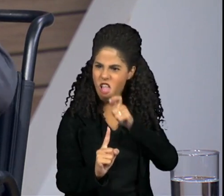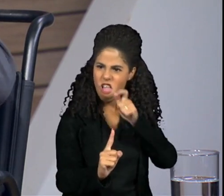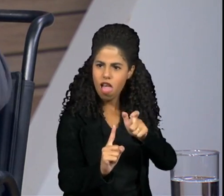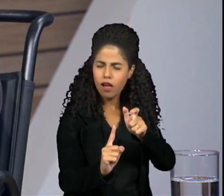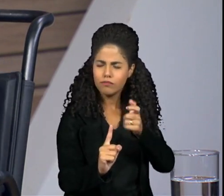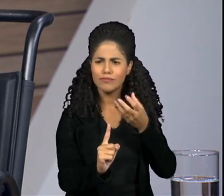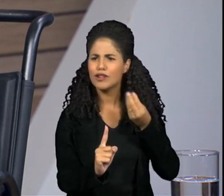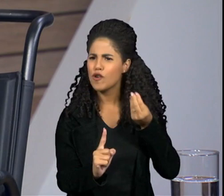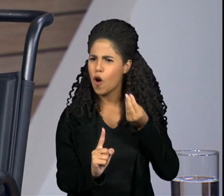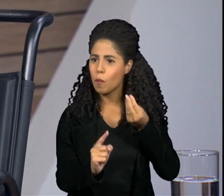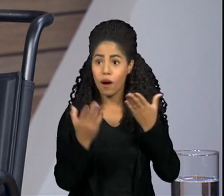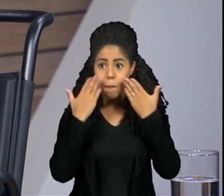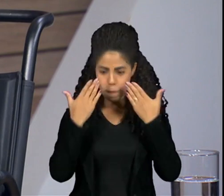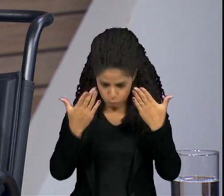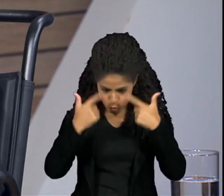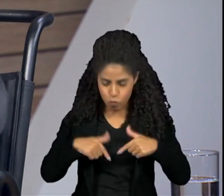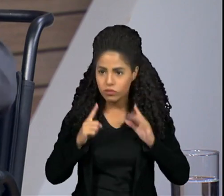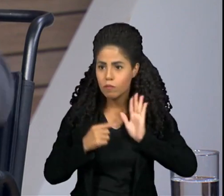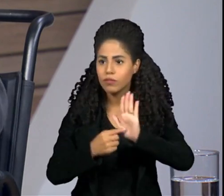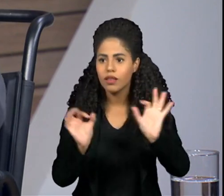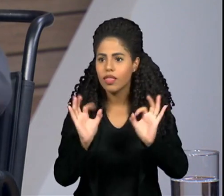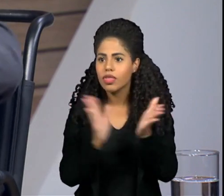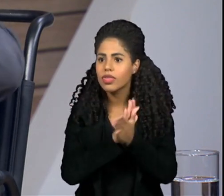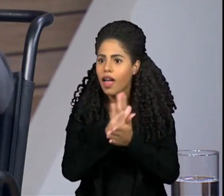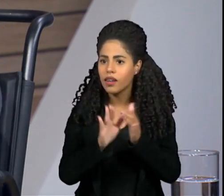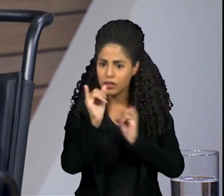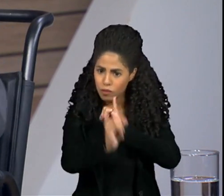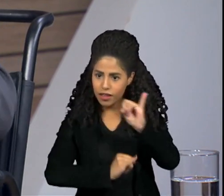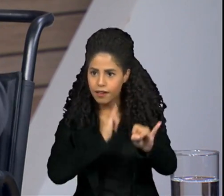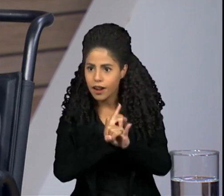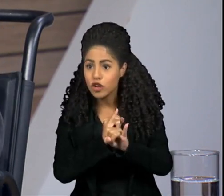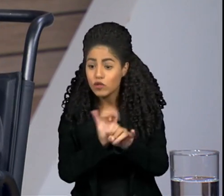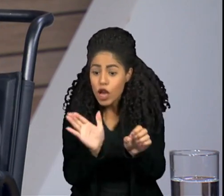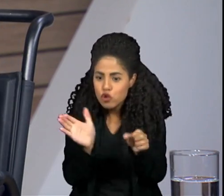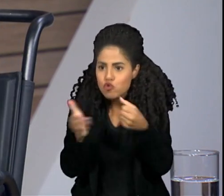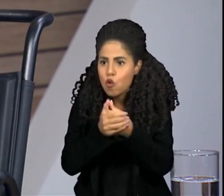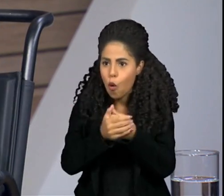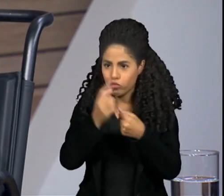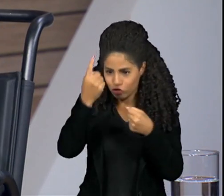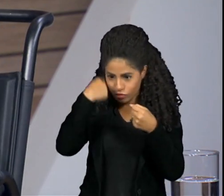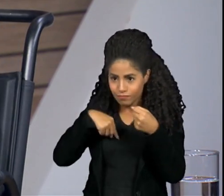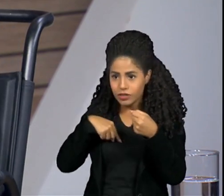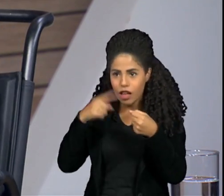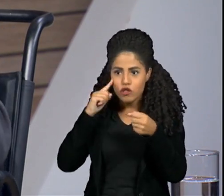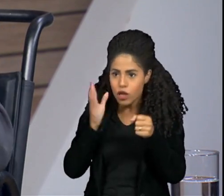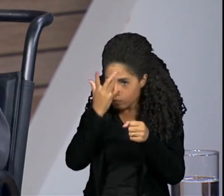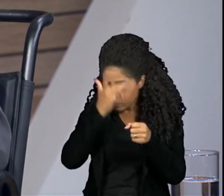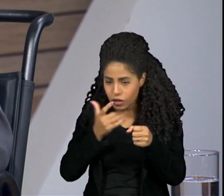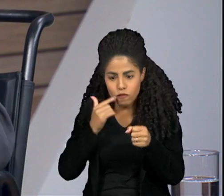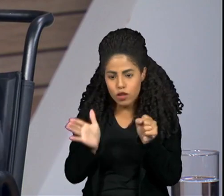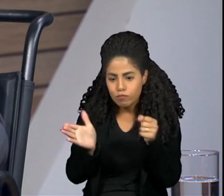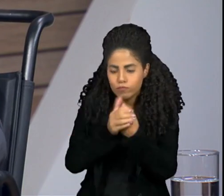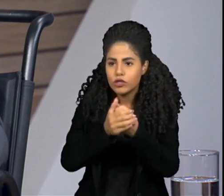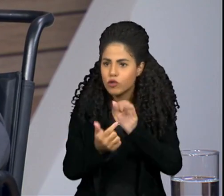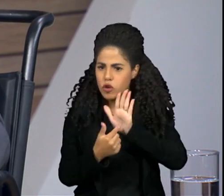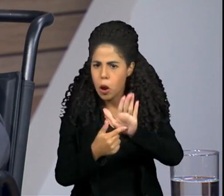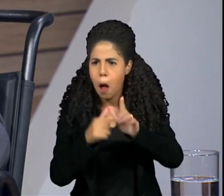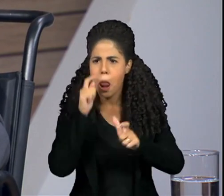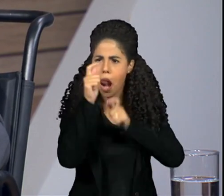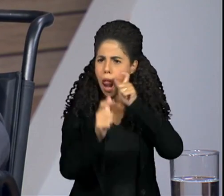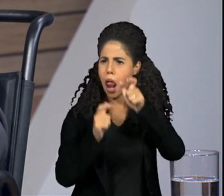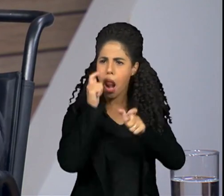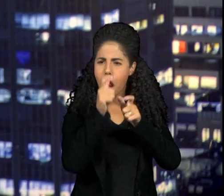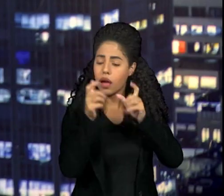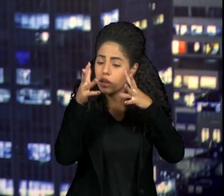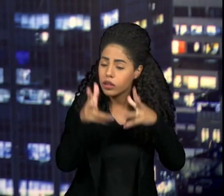a interconexão tecnológica, ela aumenta essa velocidade e esse frenesi. Em segundo lugar, o outro componente, as